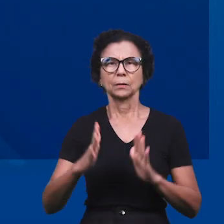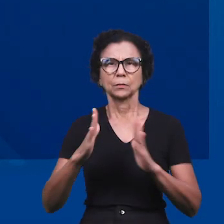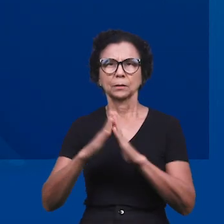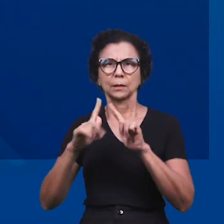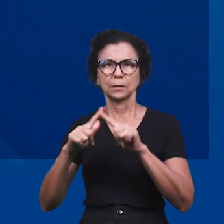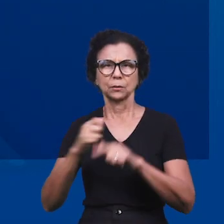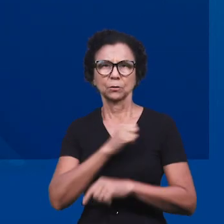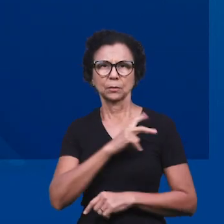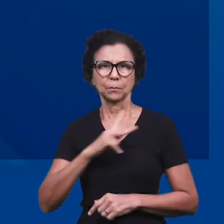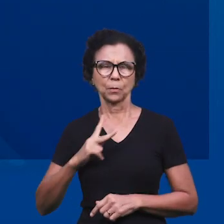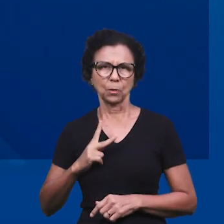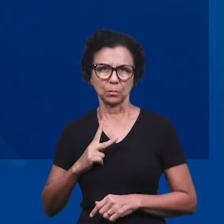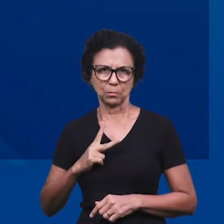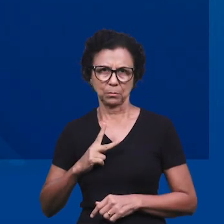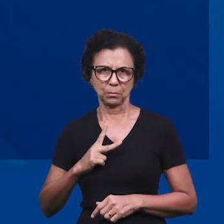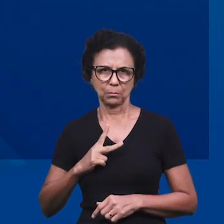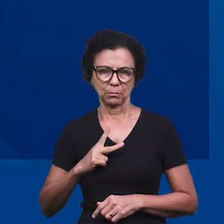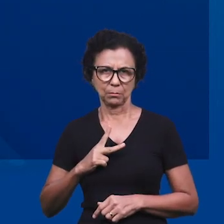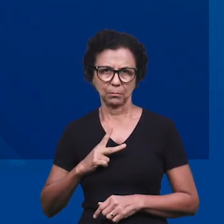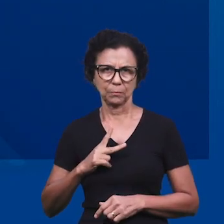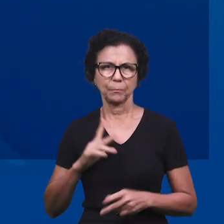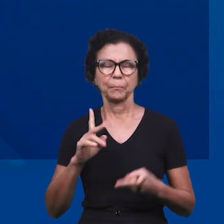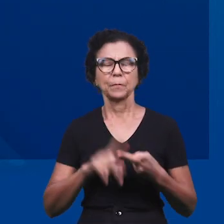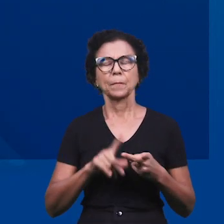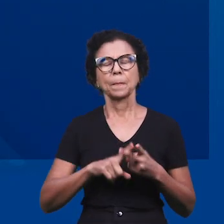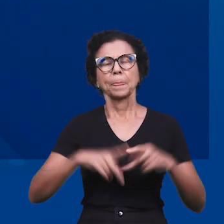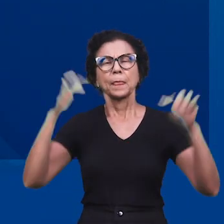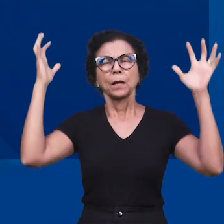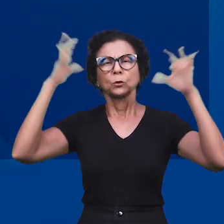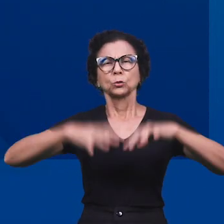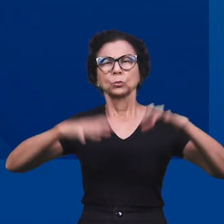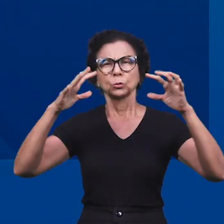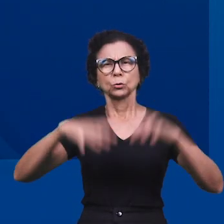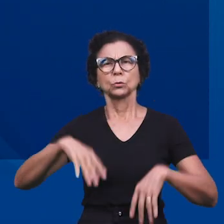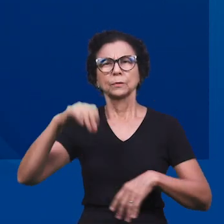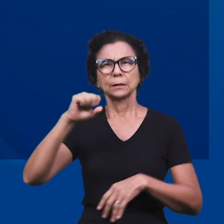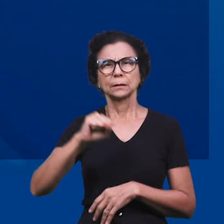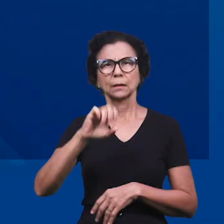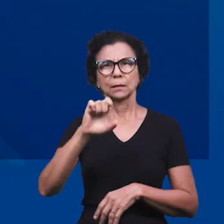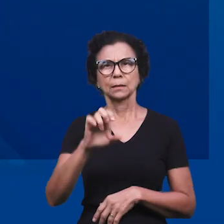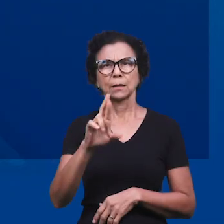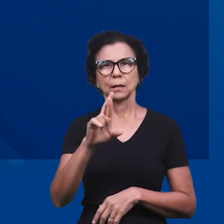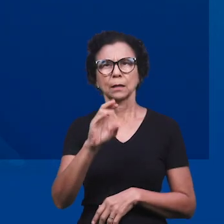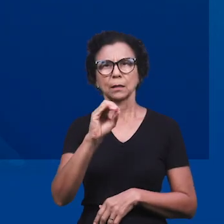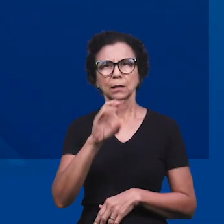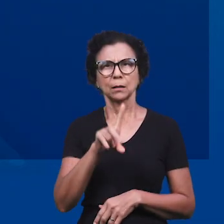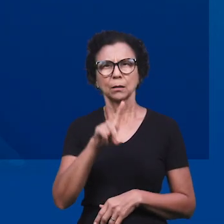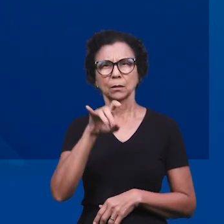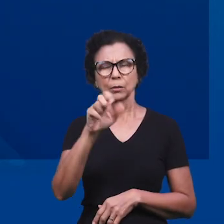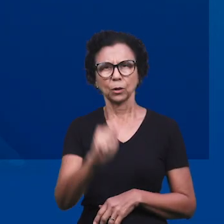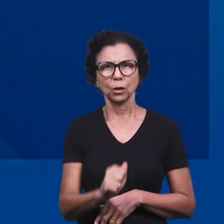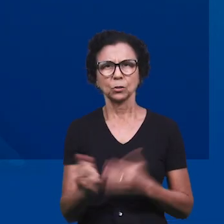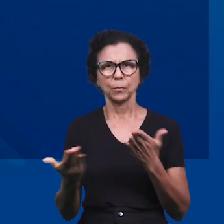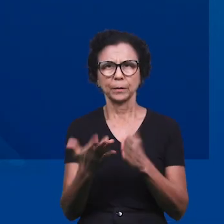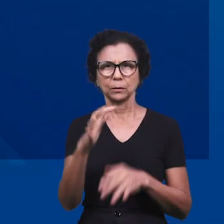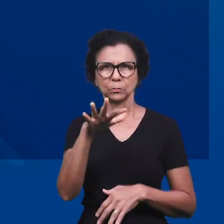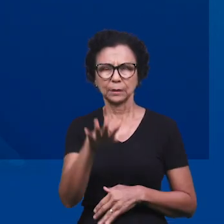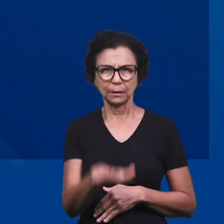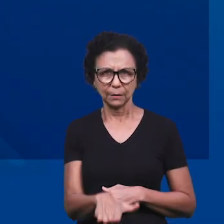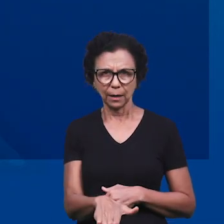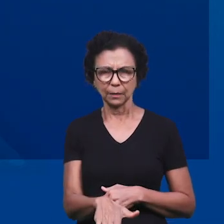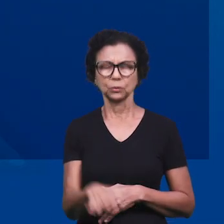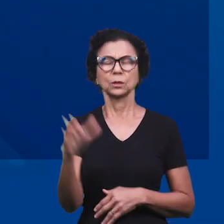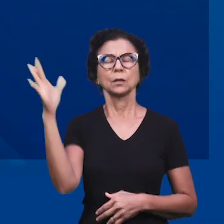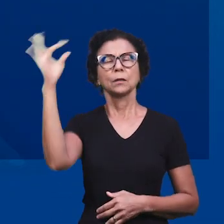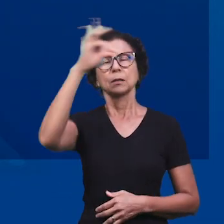da tarde, figura profética do derramamento do Espírito Santo sobre a igreja nos seus últimos dias, para amadurecer os frutos